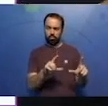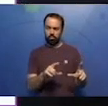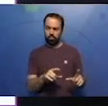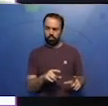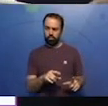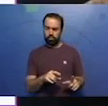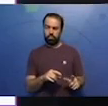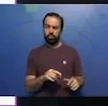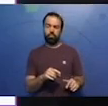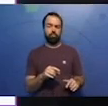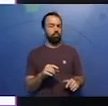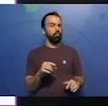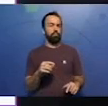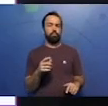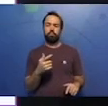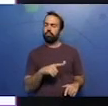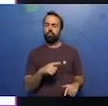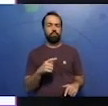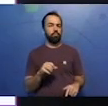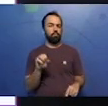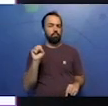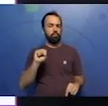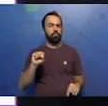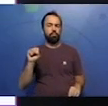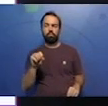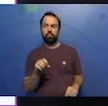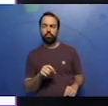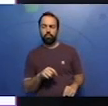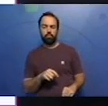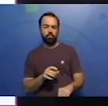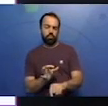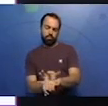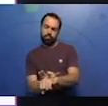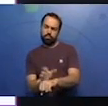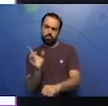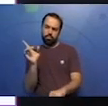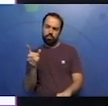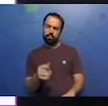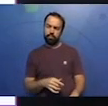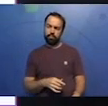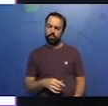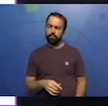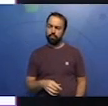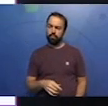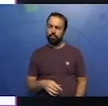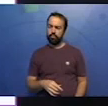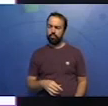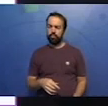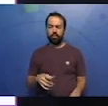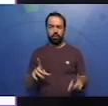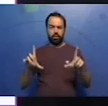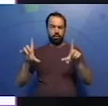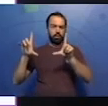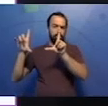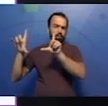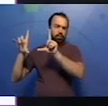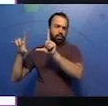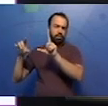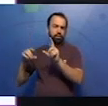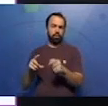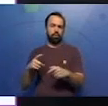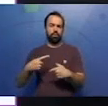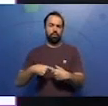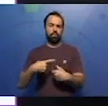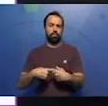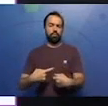ó, mostrar no visor. E esse é o que tem espalhado pela cidade. Geralmente eles também não marcam os